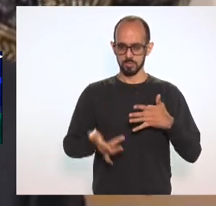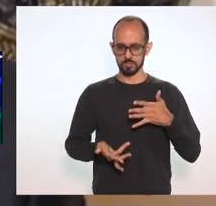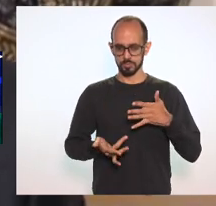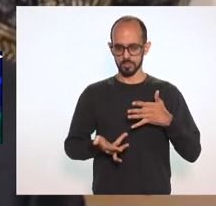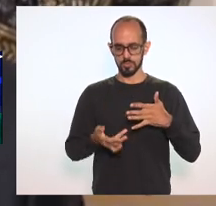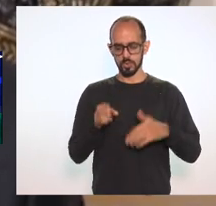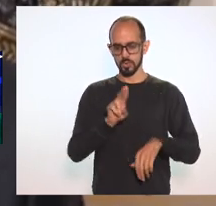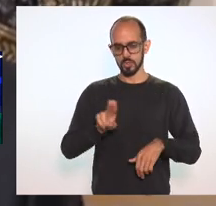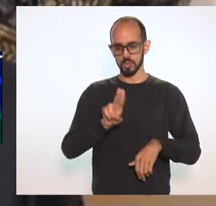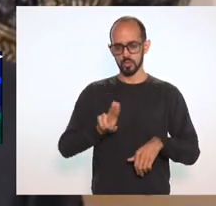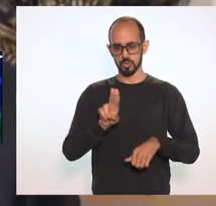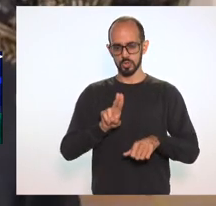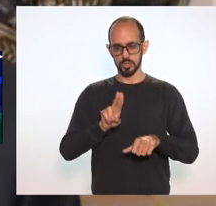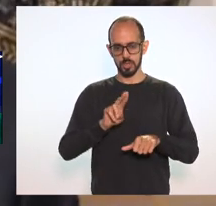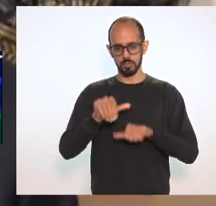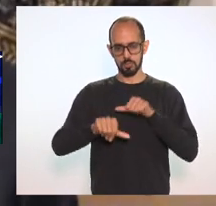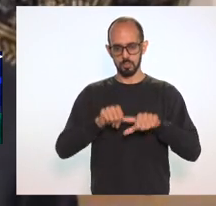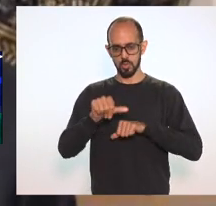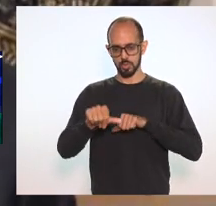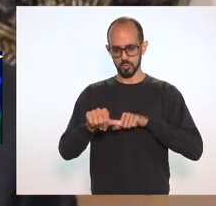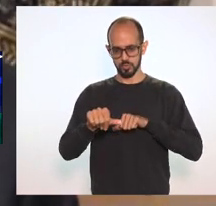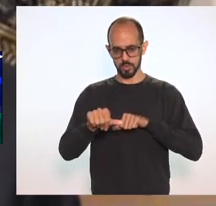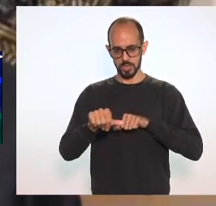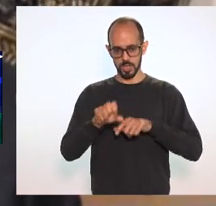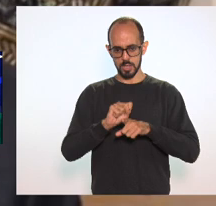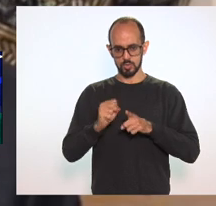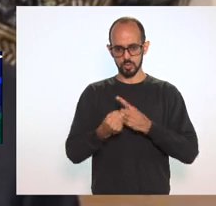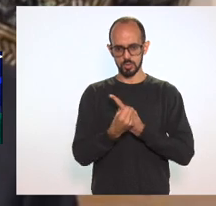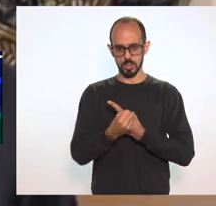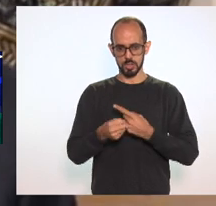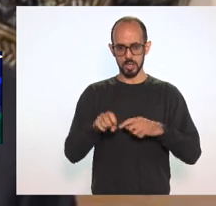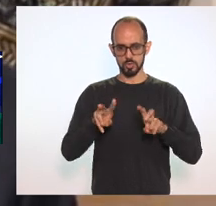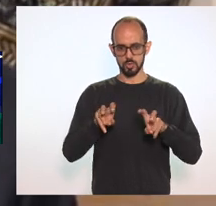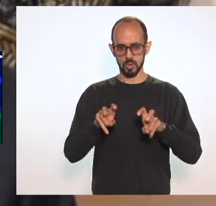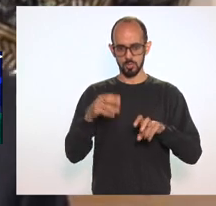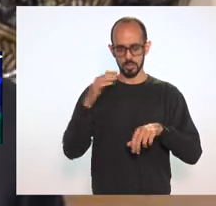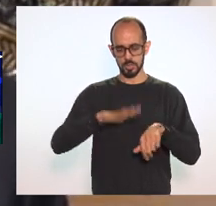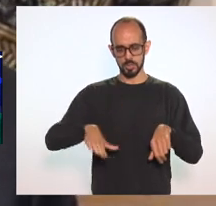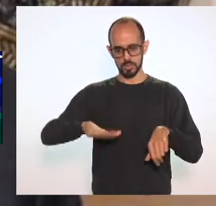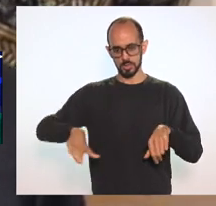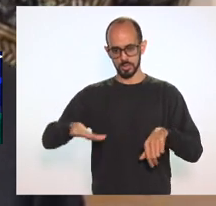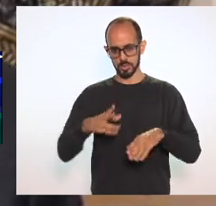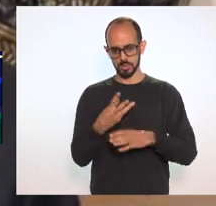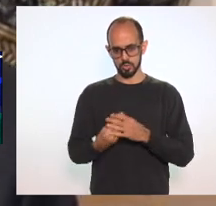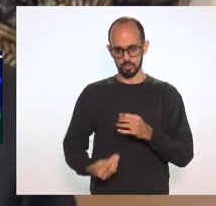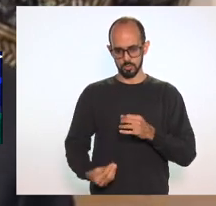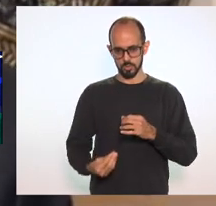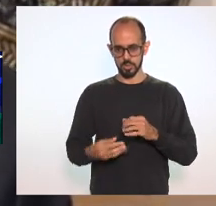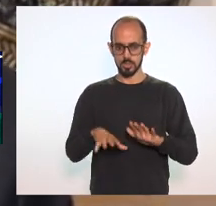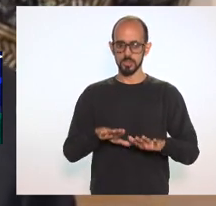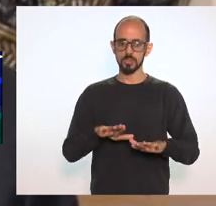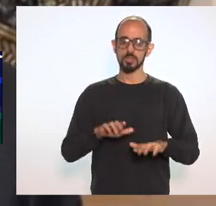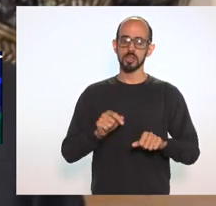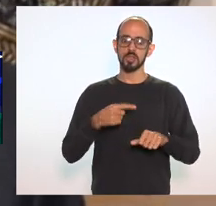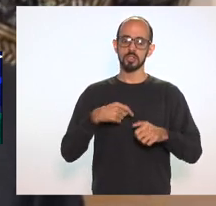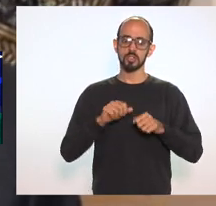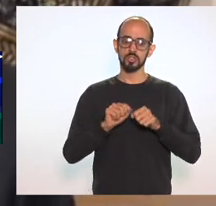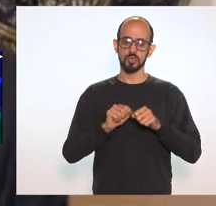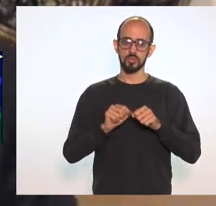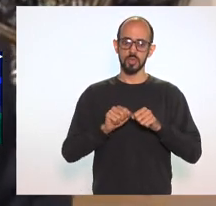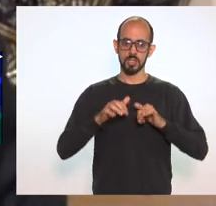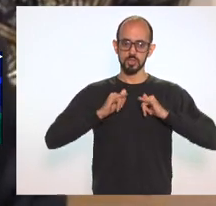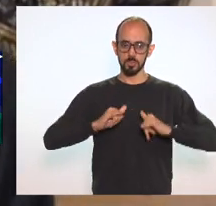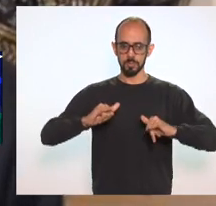para notificar a sociedade com relação as crianças desaparecidas nós fizemos o projeto Alerta frio